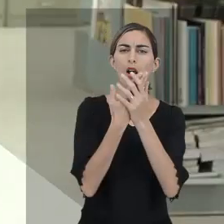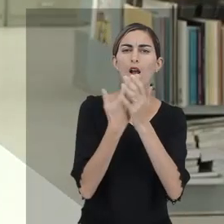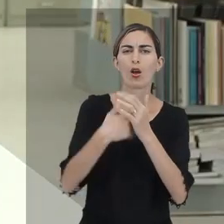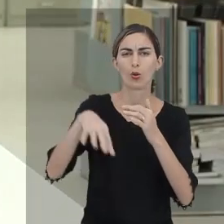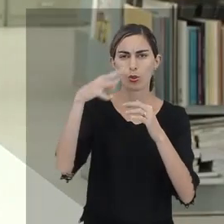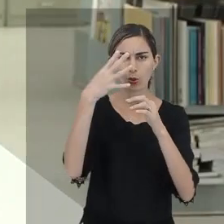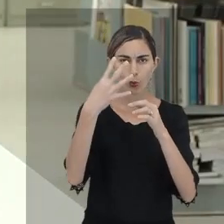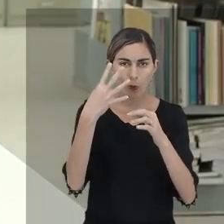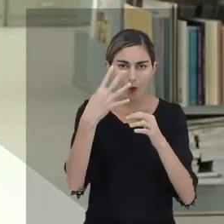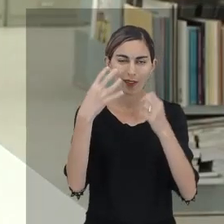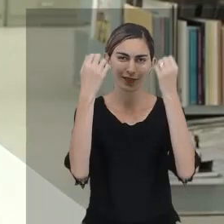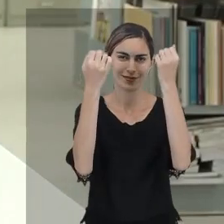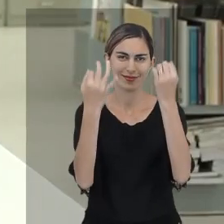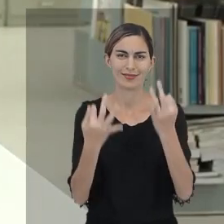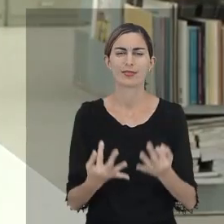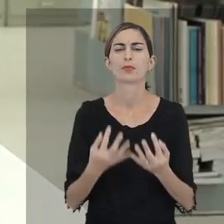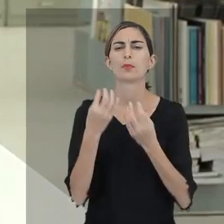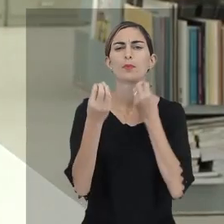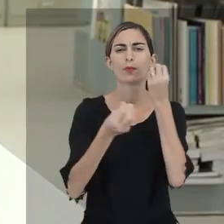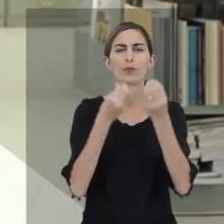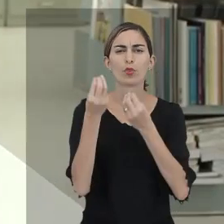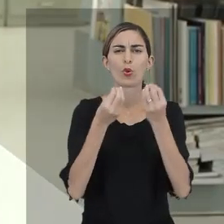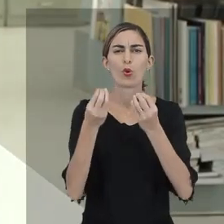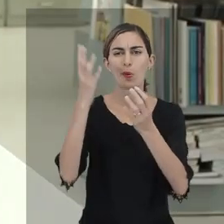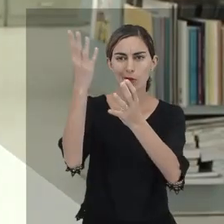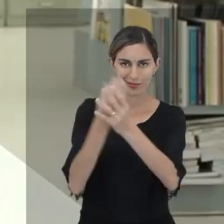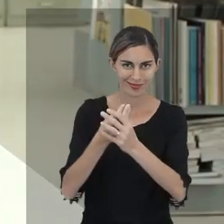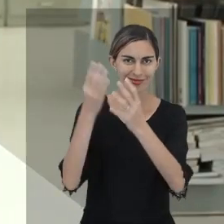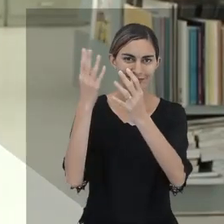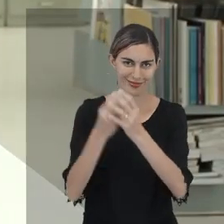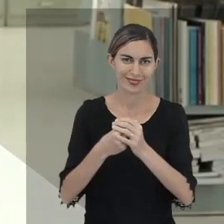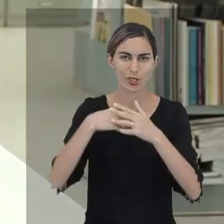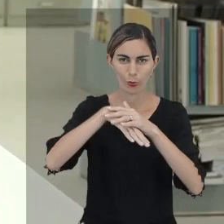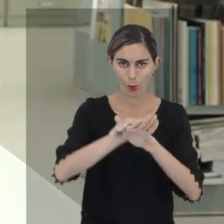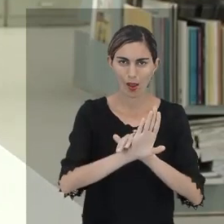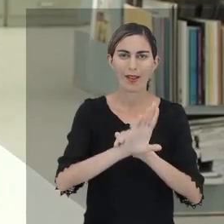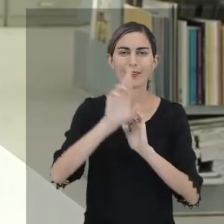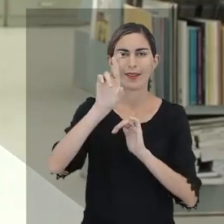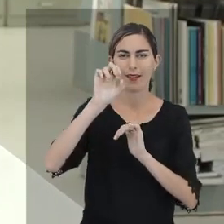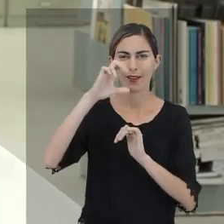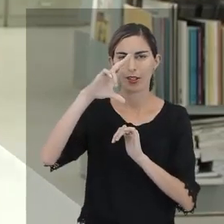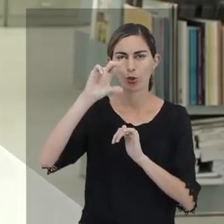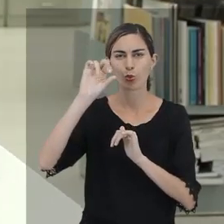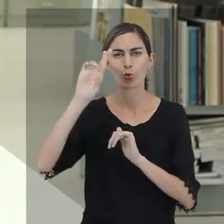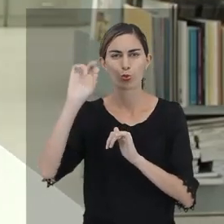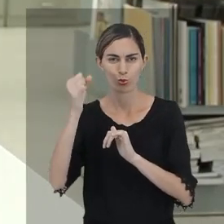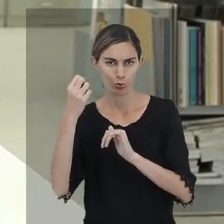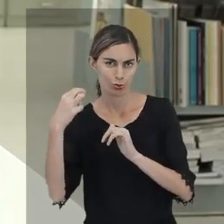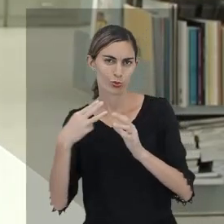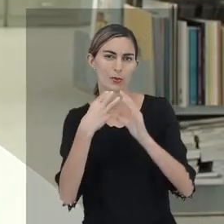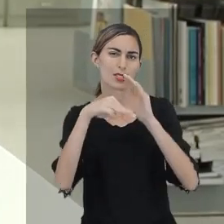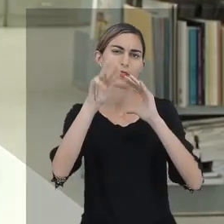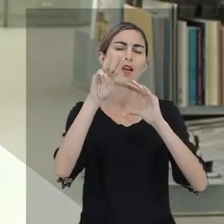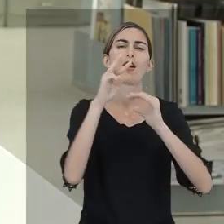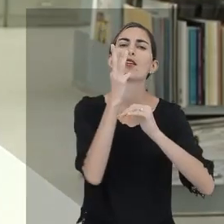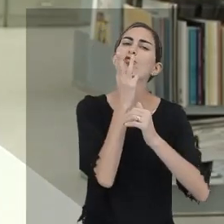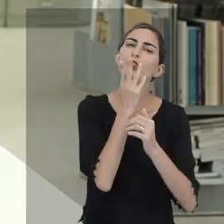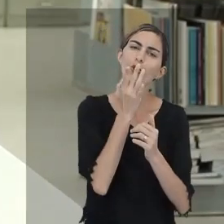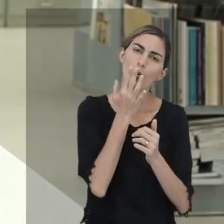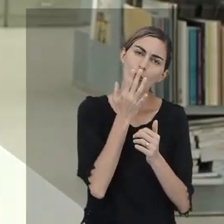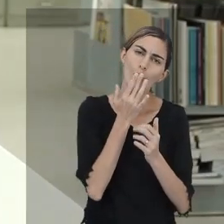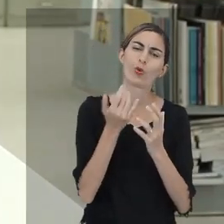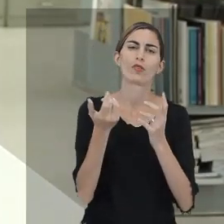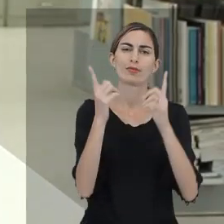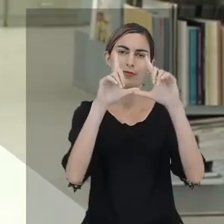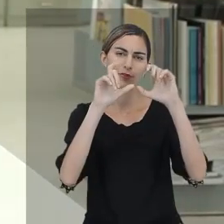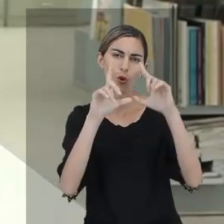falou sobre é comum é armazenar recursos mensagens é cores